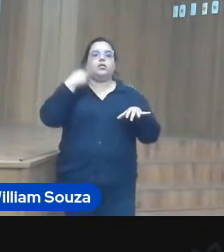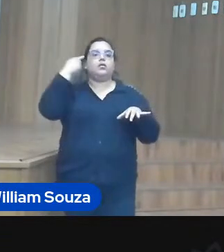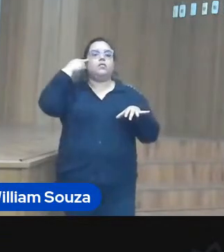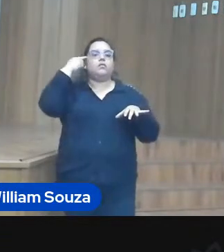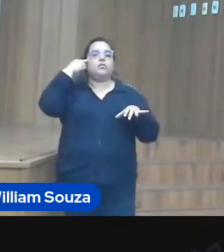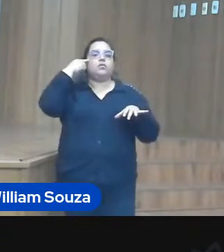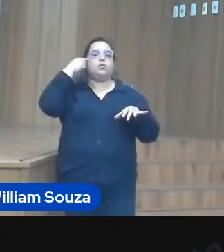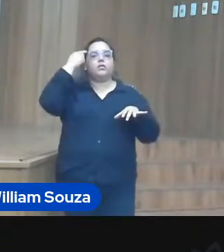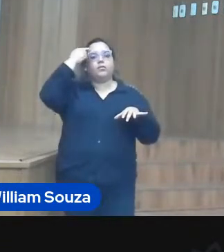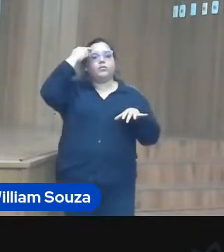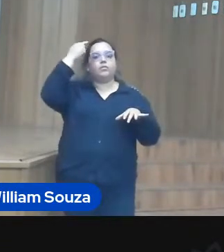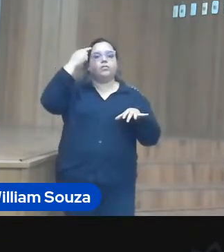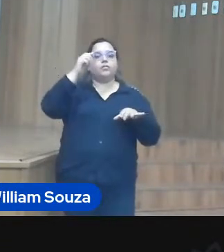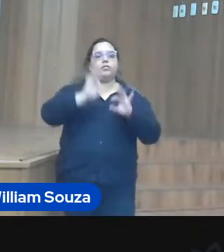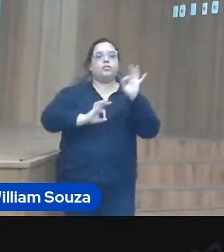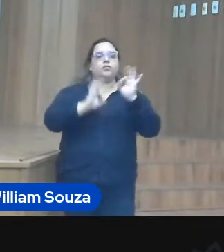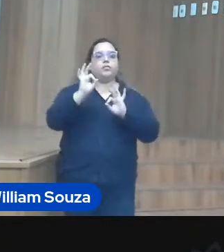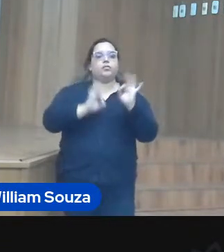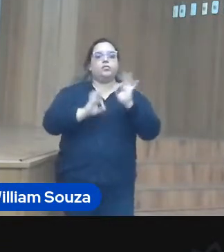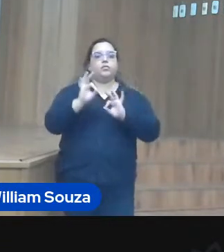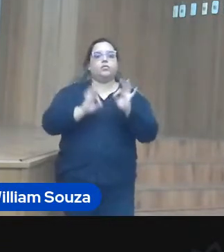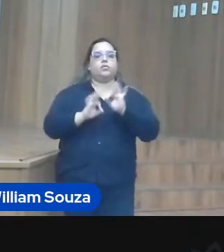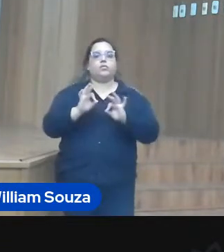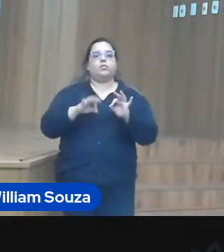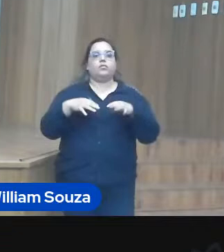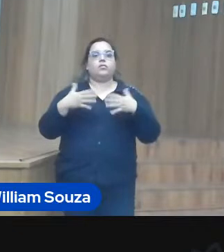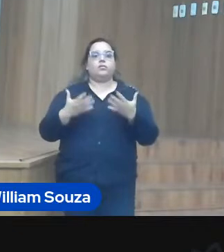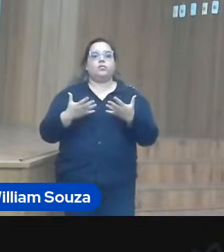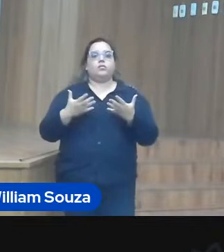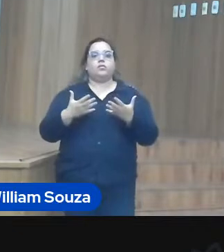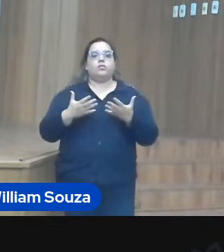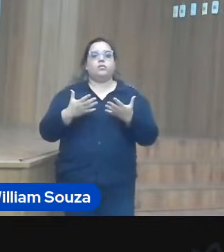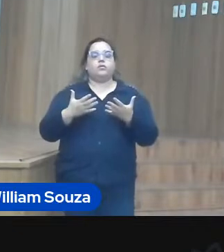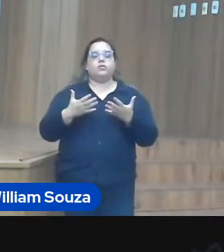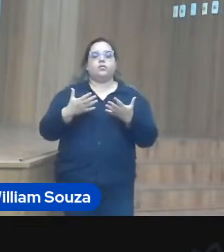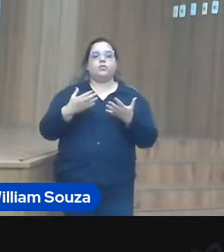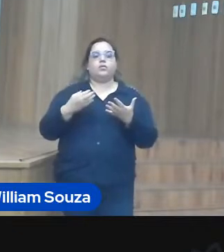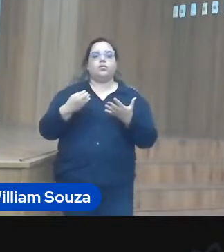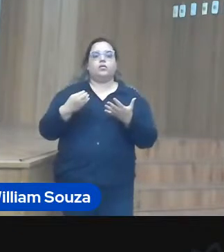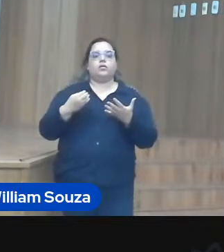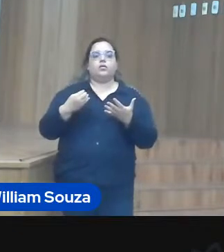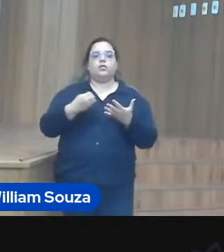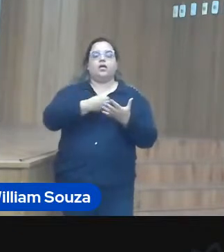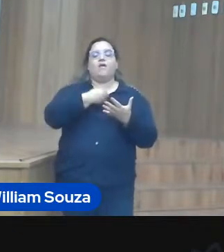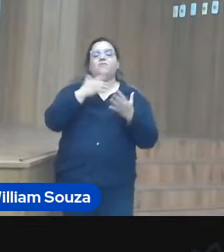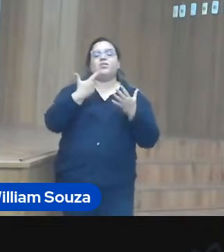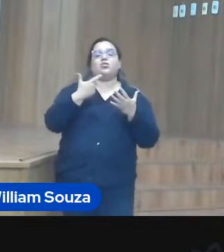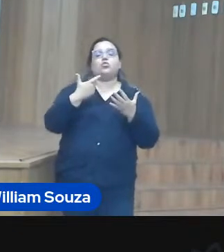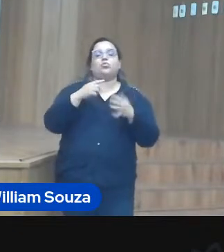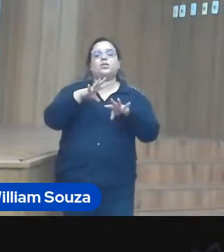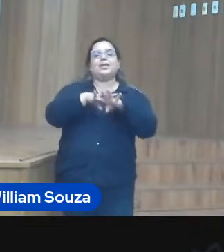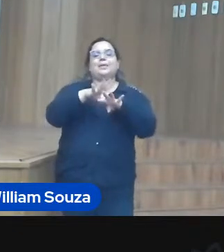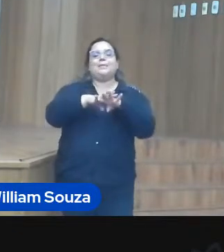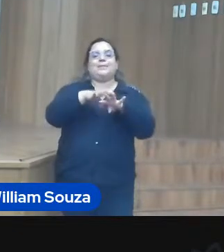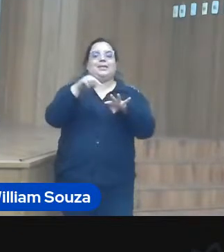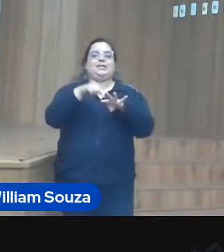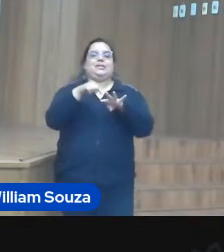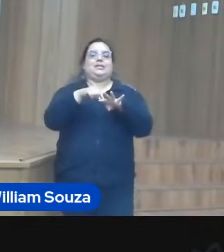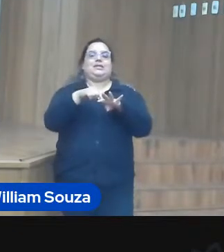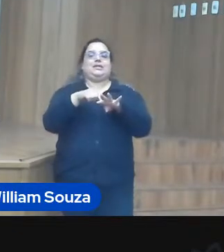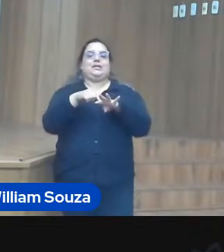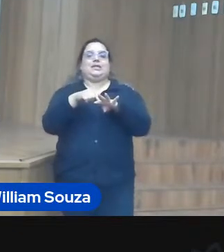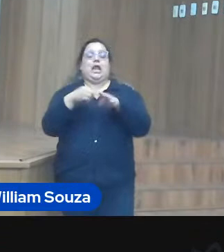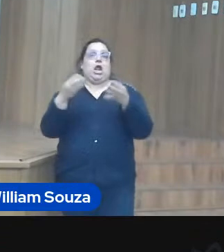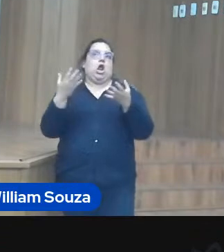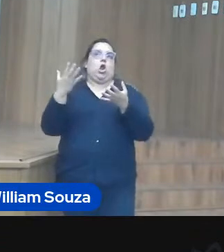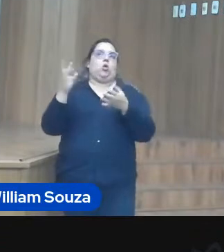para poder organizar as coisas, mas a vida não é isso. A vida não tem matemática e agora é história. Não,